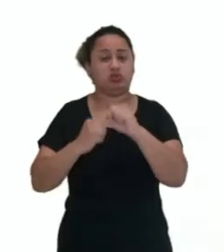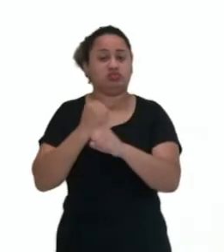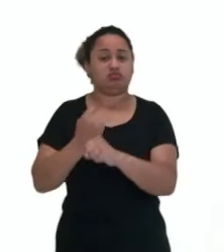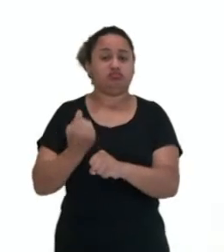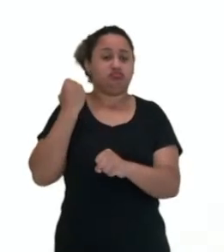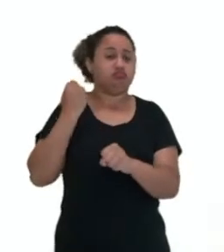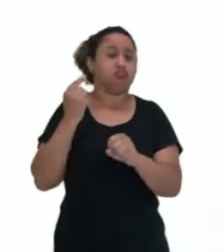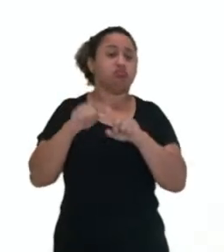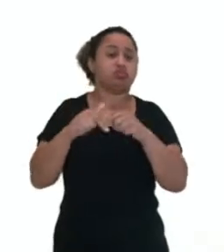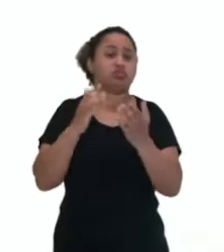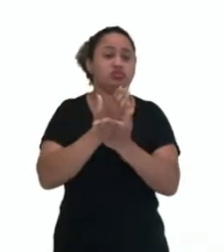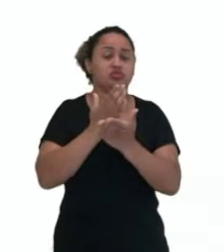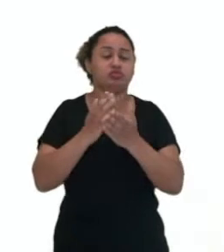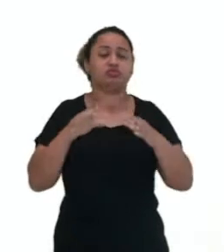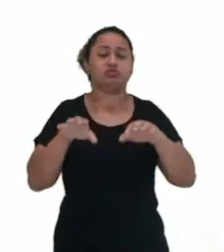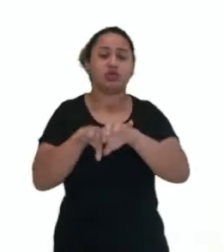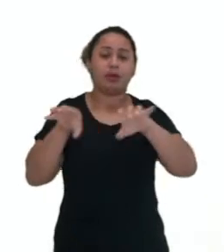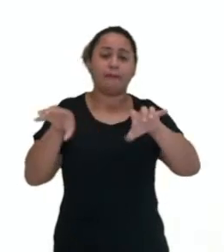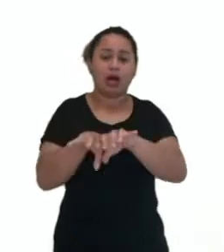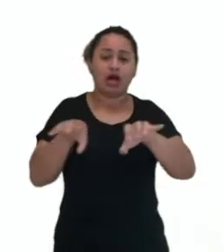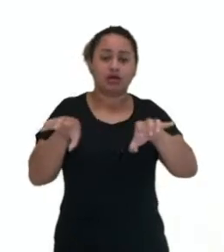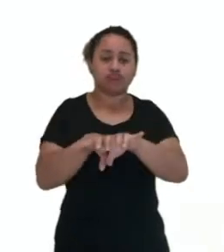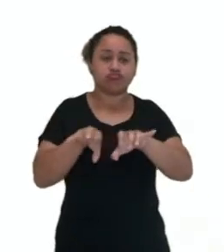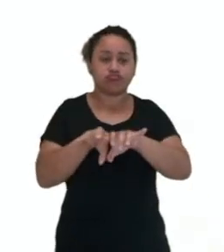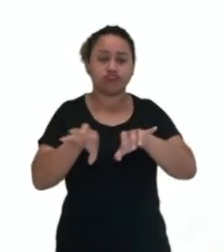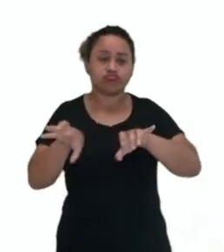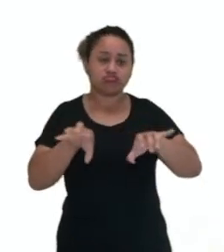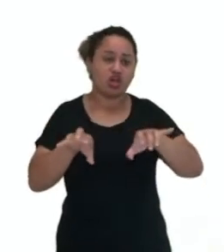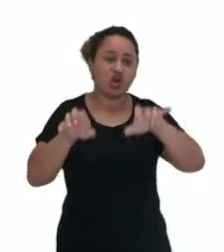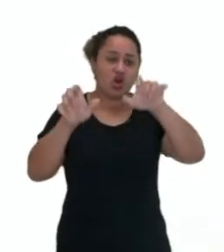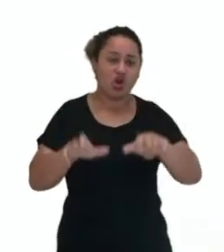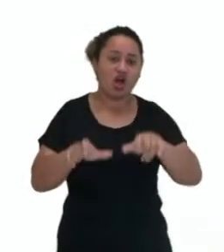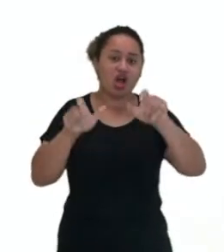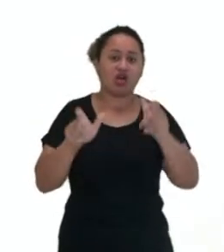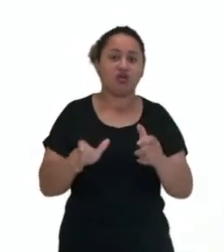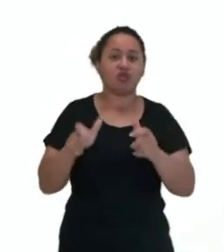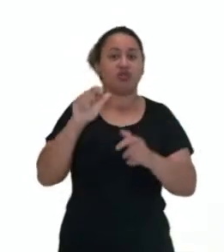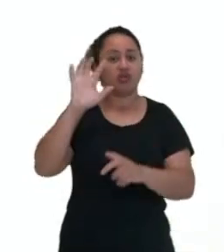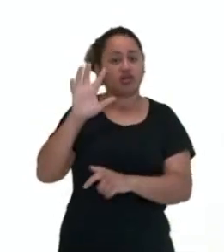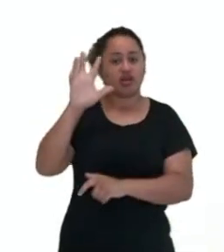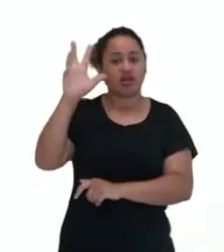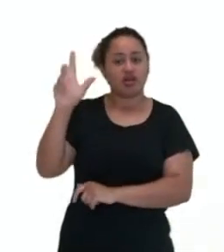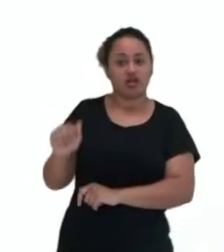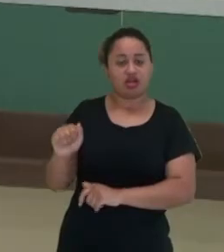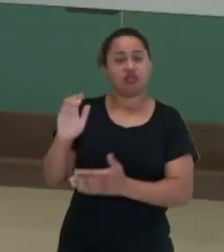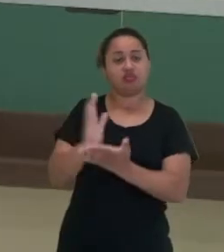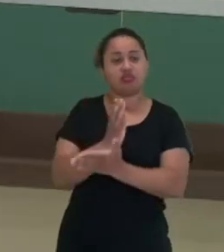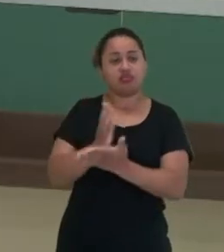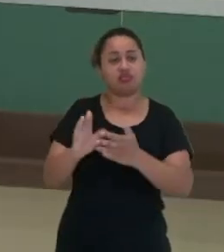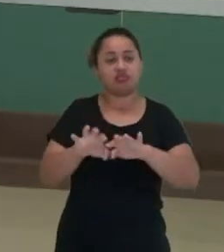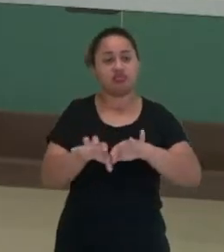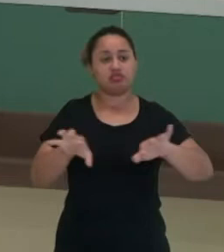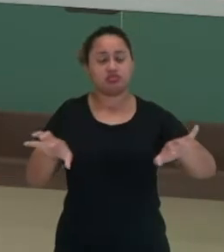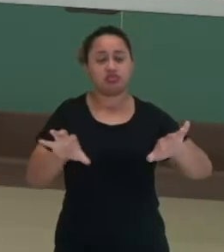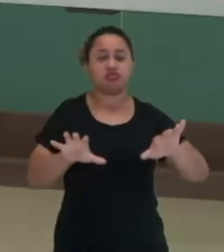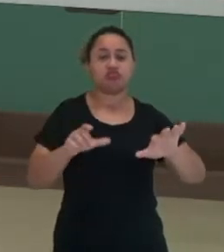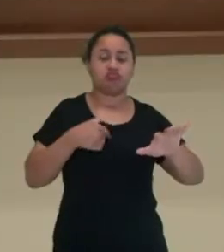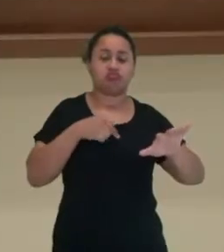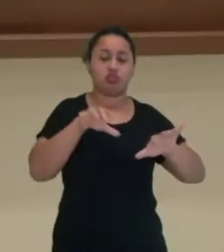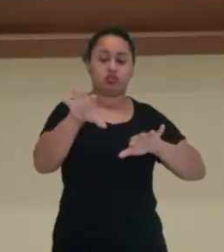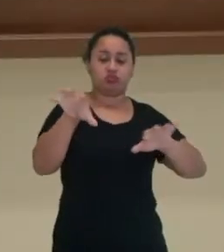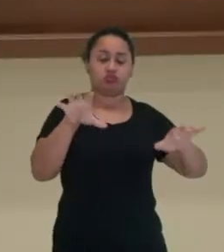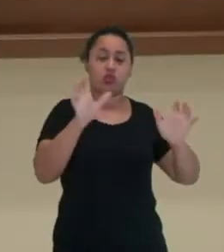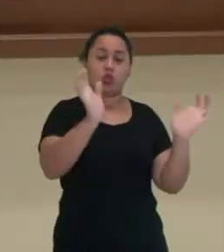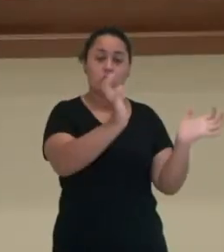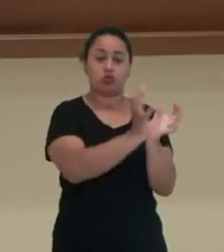devido à separação de placas tectônicas numa região da África, ali no Rift Valley, com essa separação, formando dois grandes